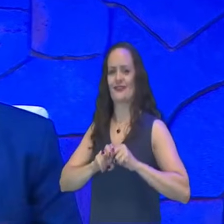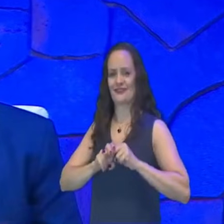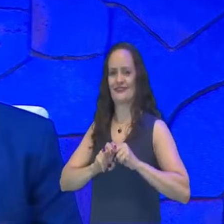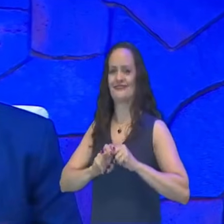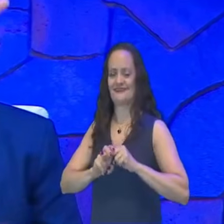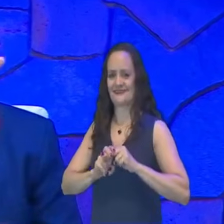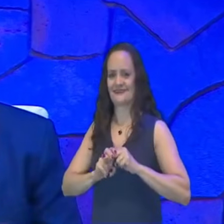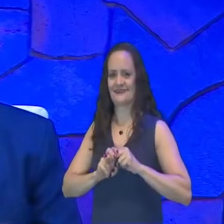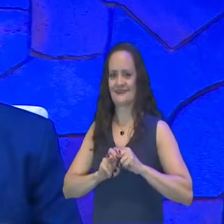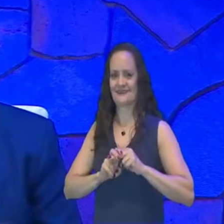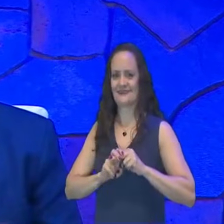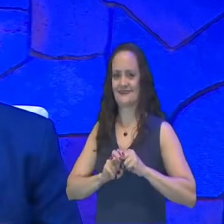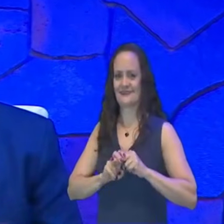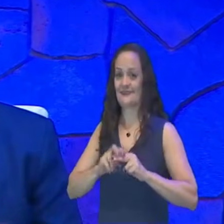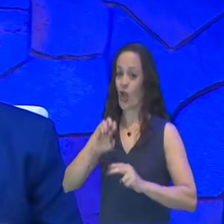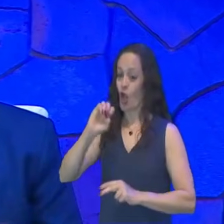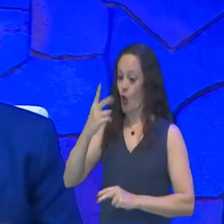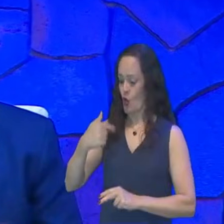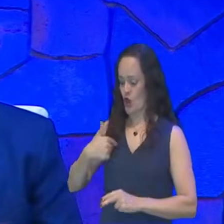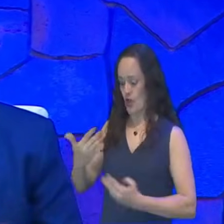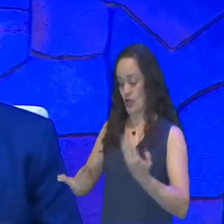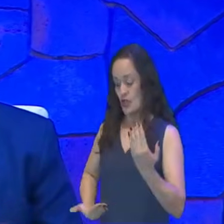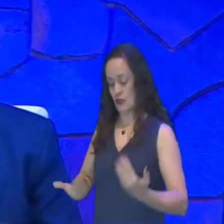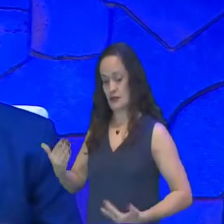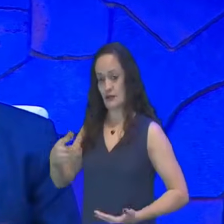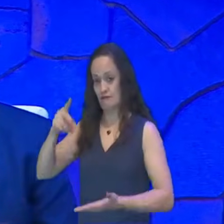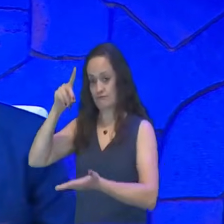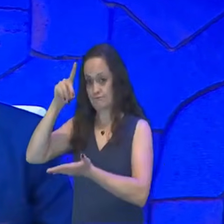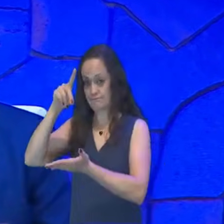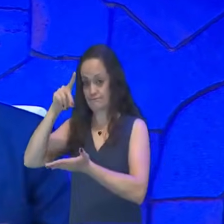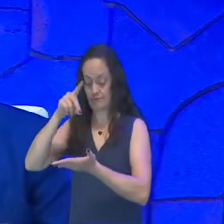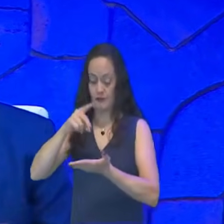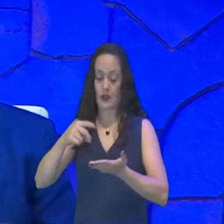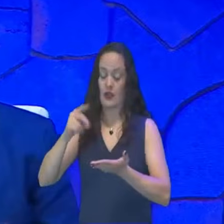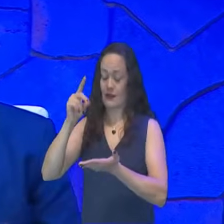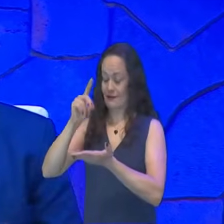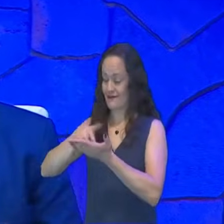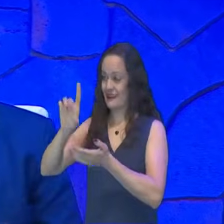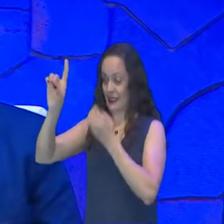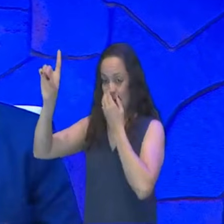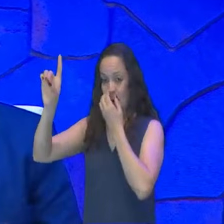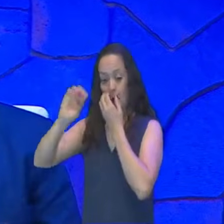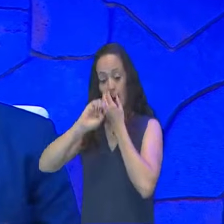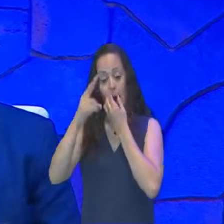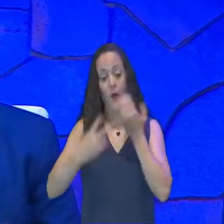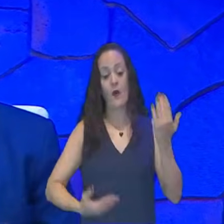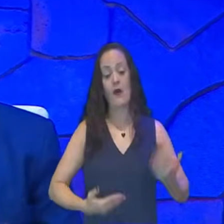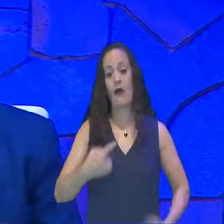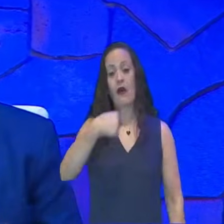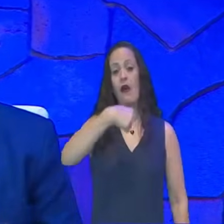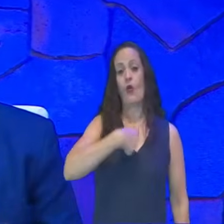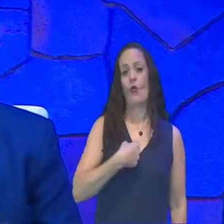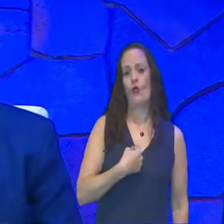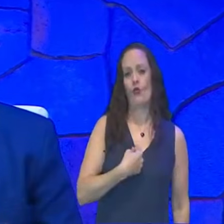ou nos tornamos servos do nosso próprio ego, do nosso próprio eu.